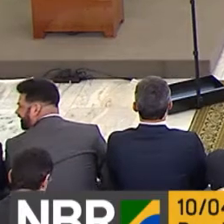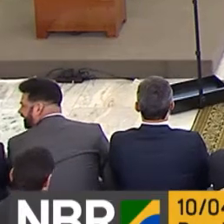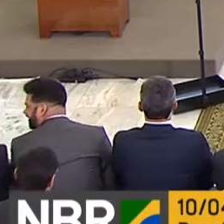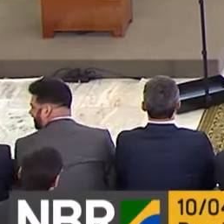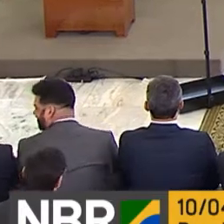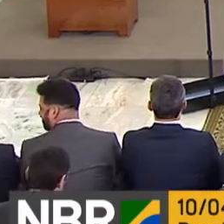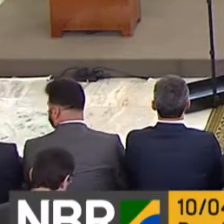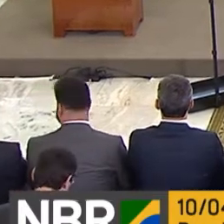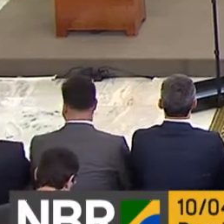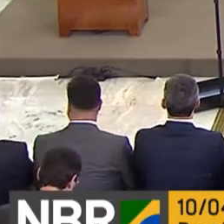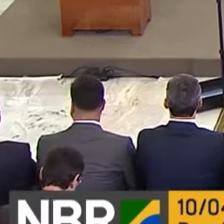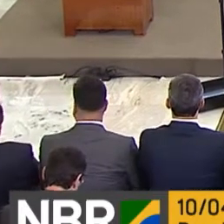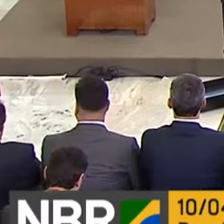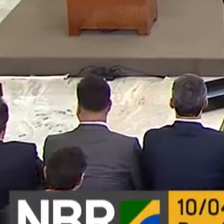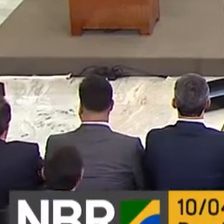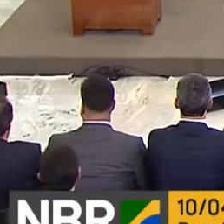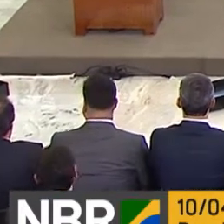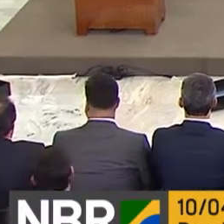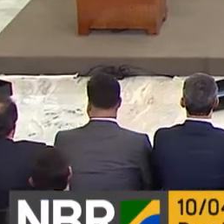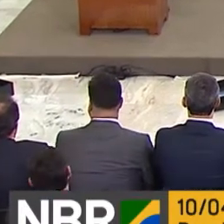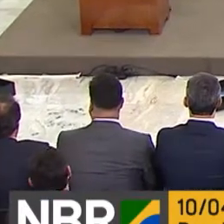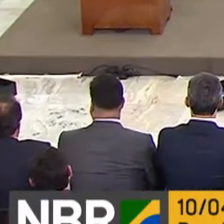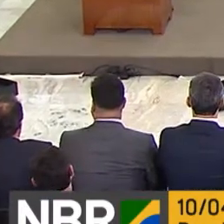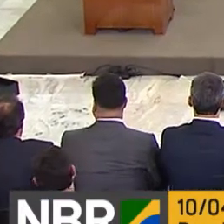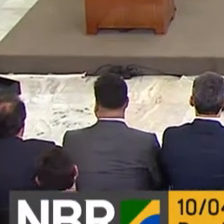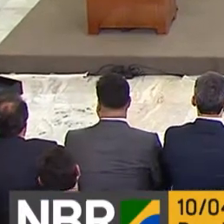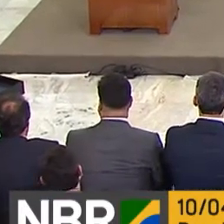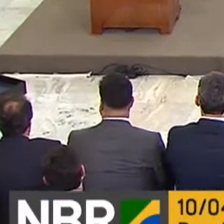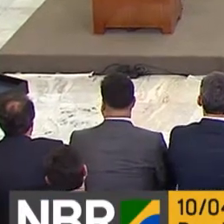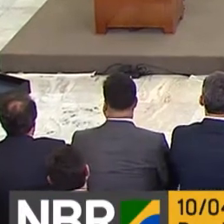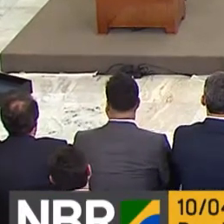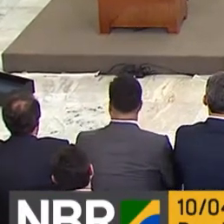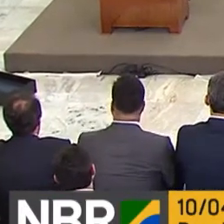Bom, eu vou fazer o seguinte, eu vou cumprimentar a todos